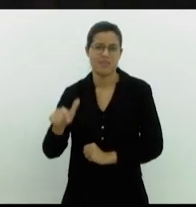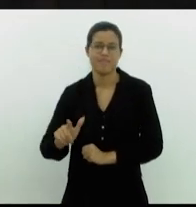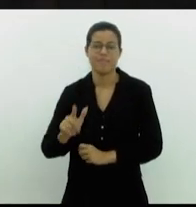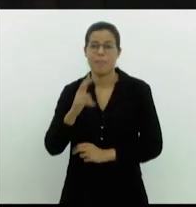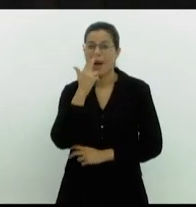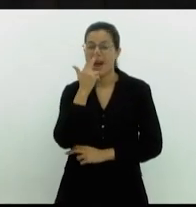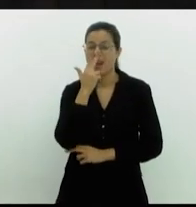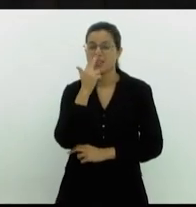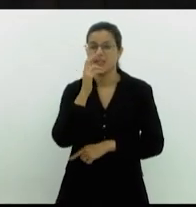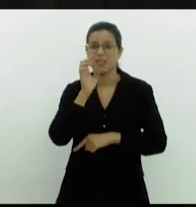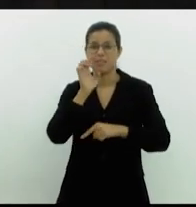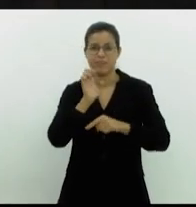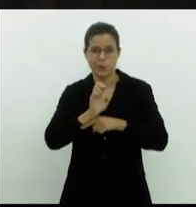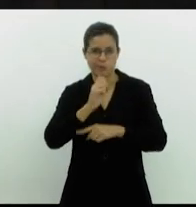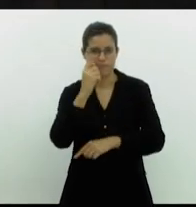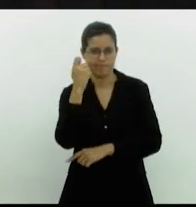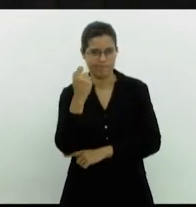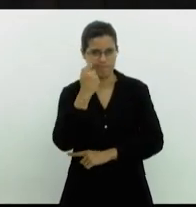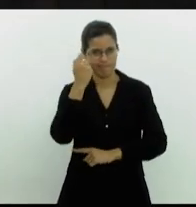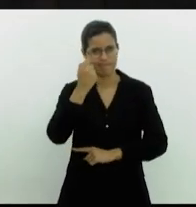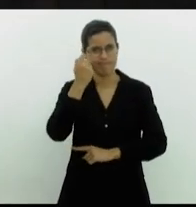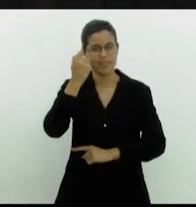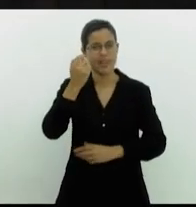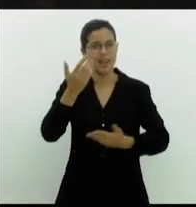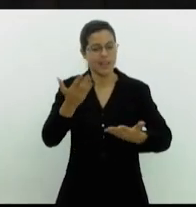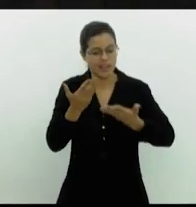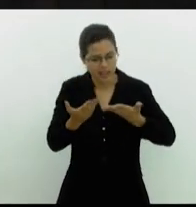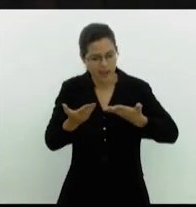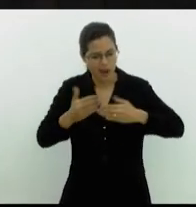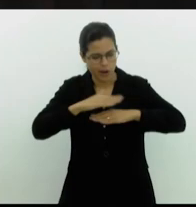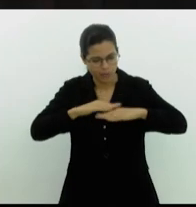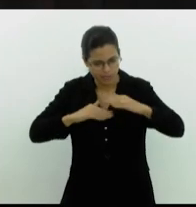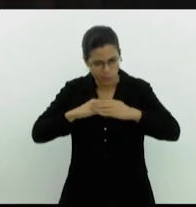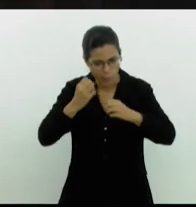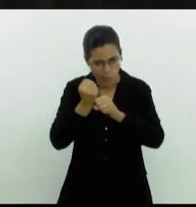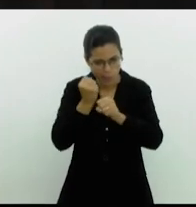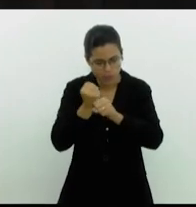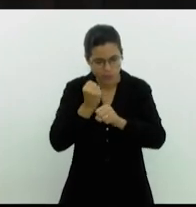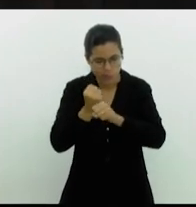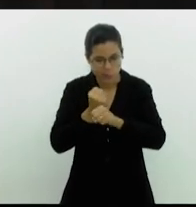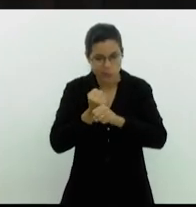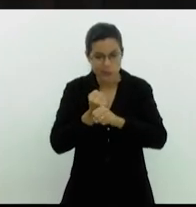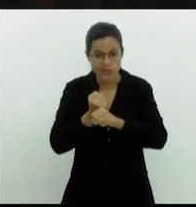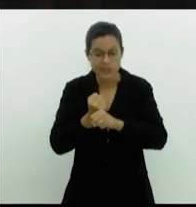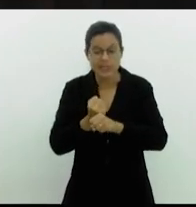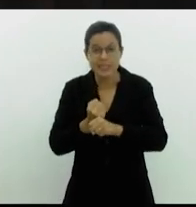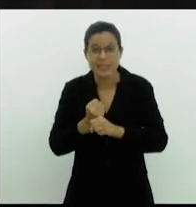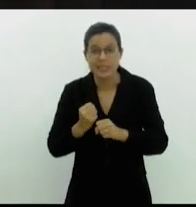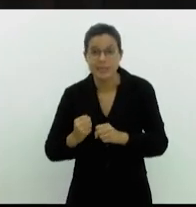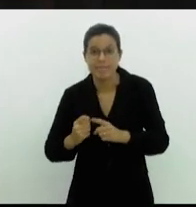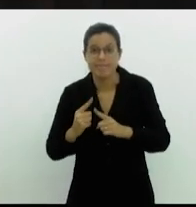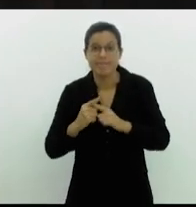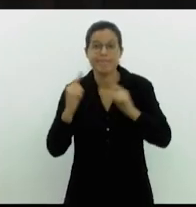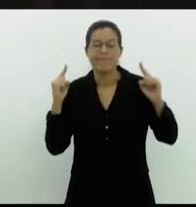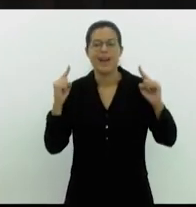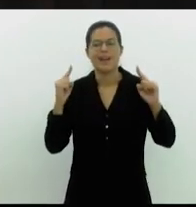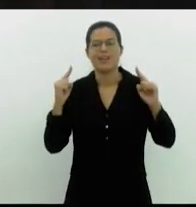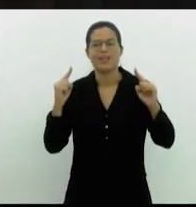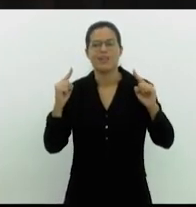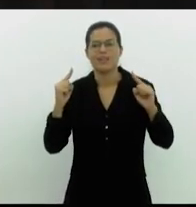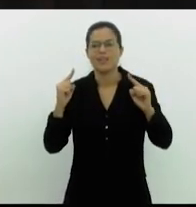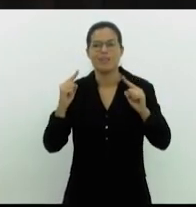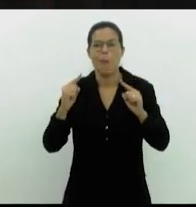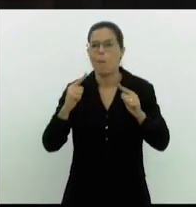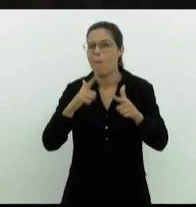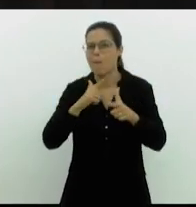tivesse querendo se levantar de uma catástrofe